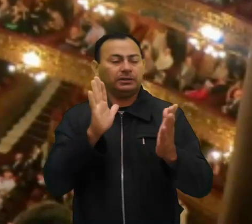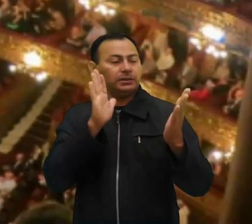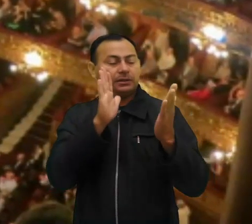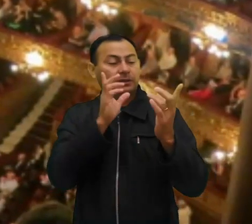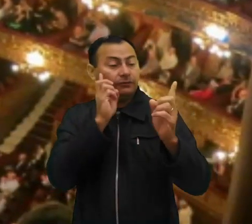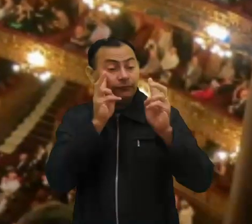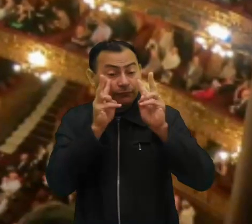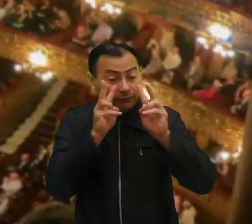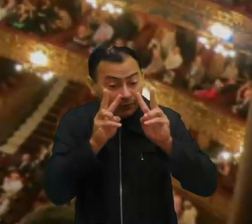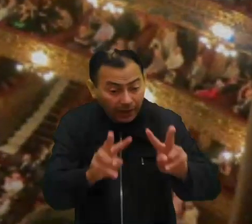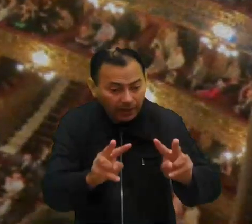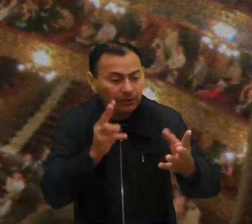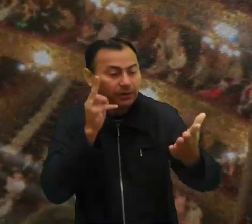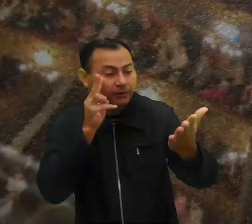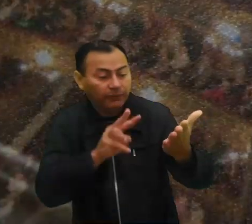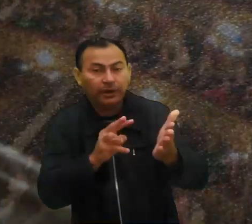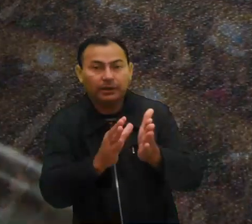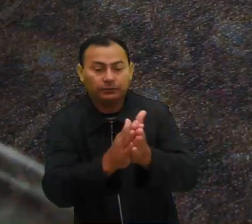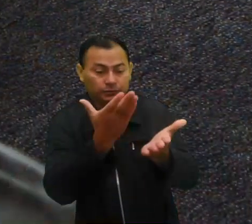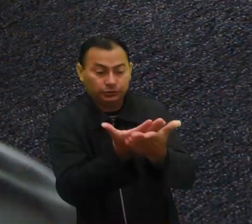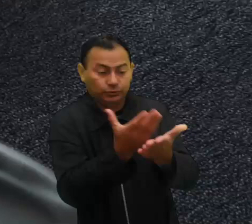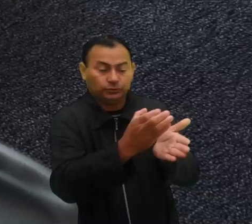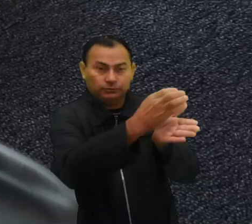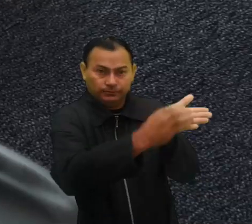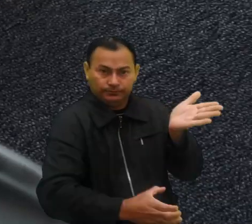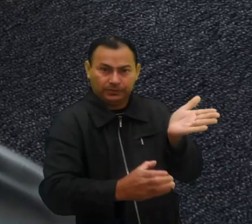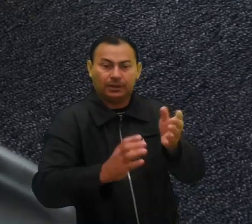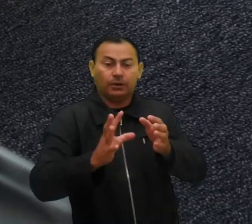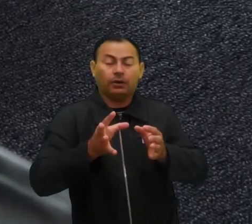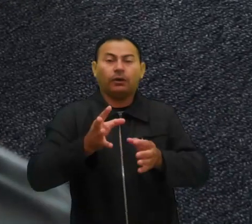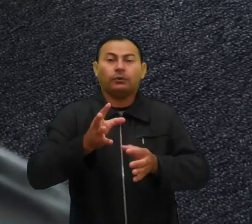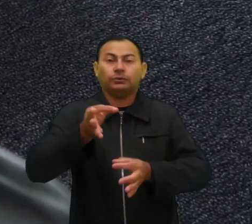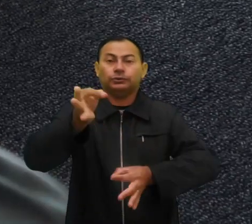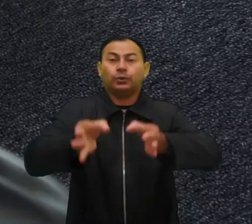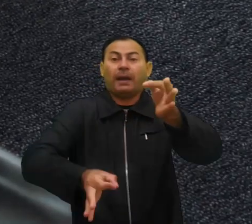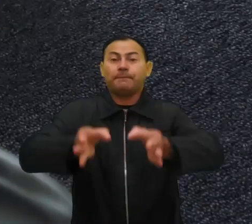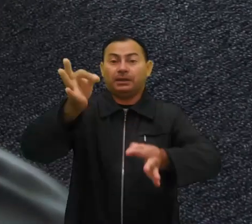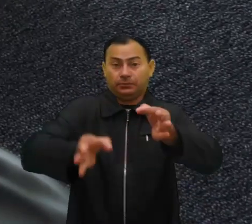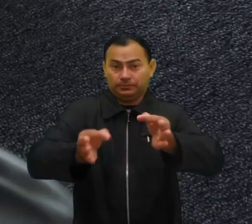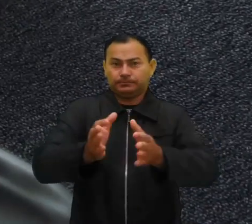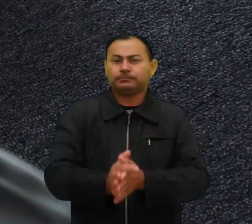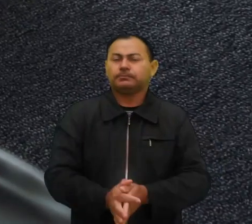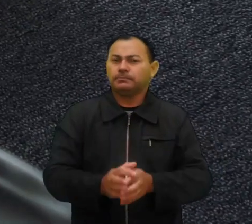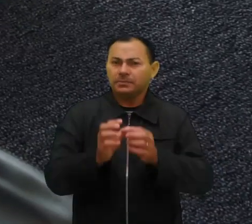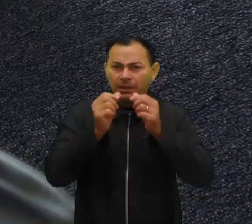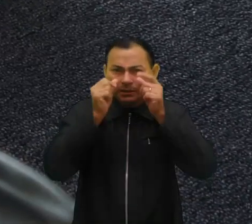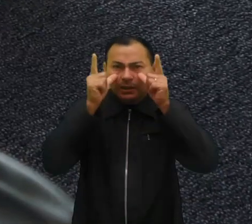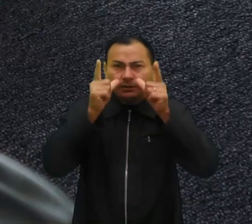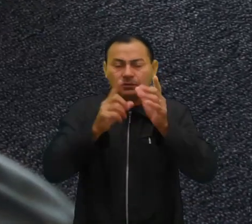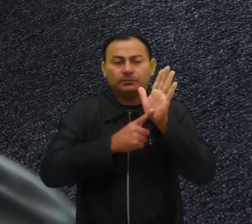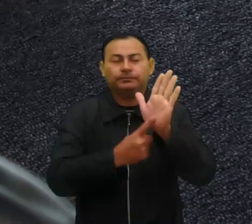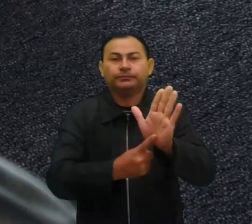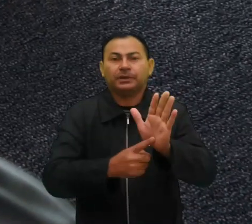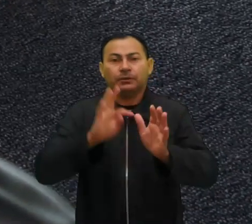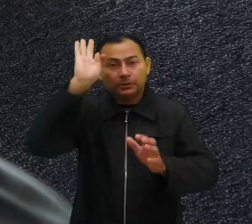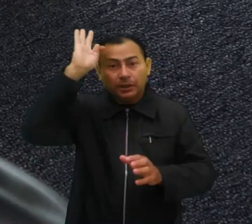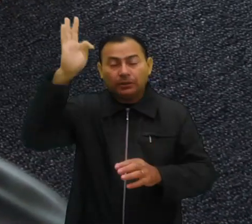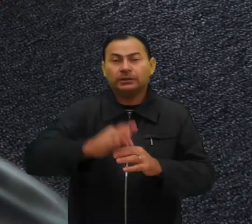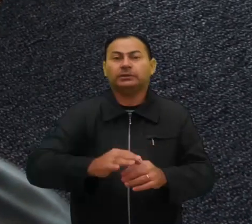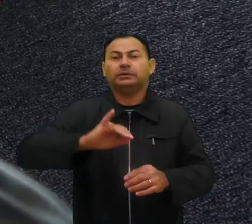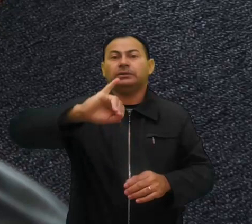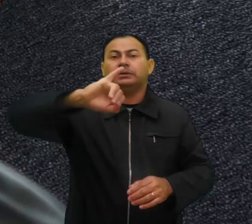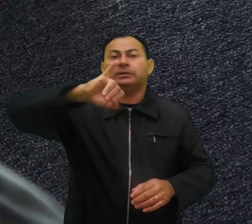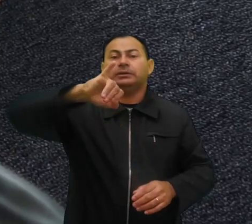se deparar no estudo dos capítulos relacionados aos julgamentos. Preste atenção na ilustração que o teólogo